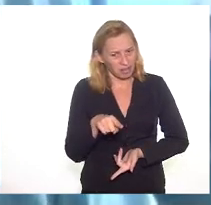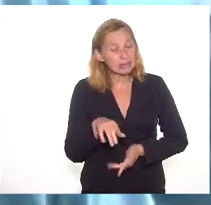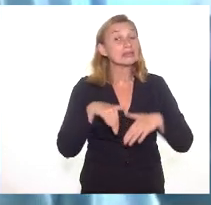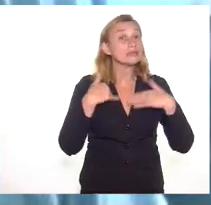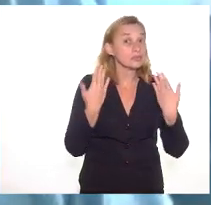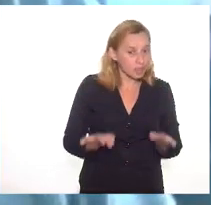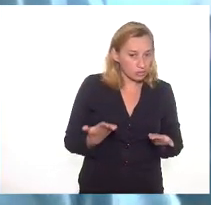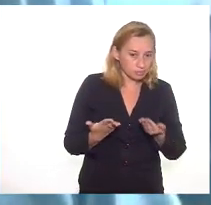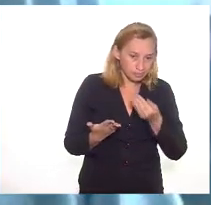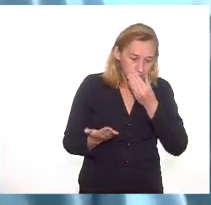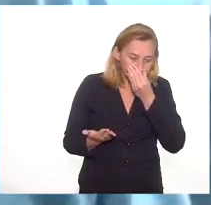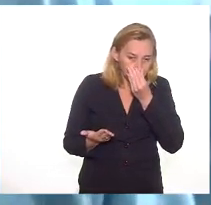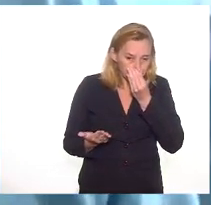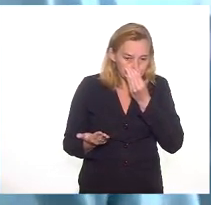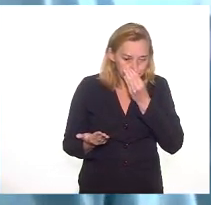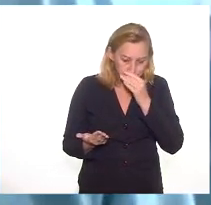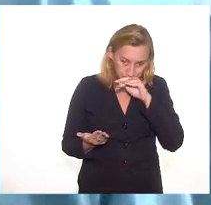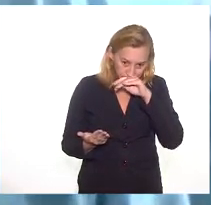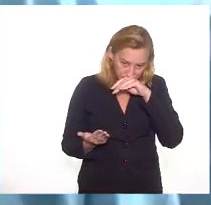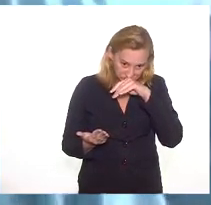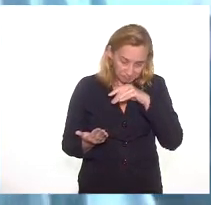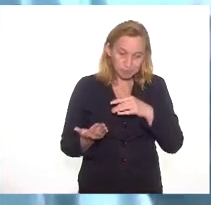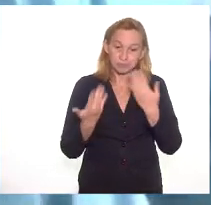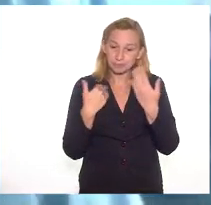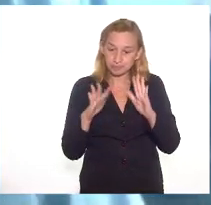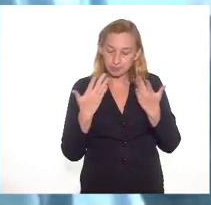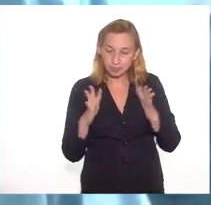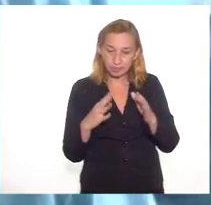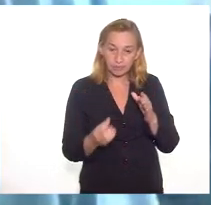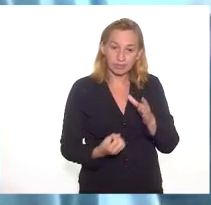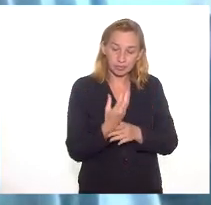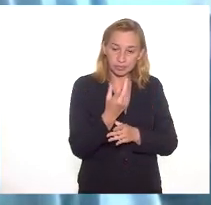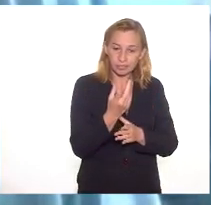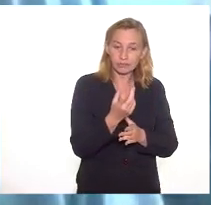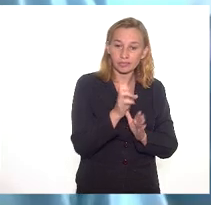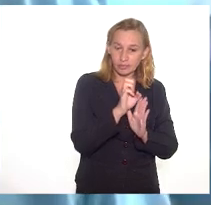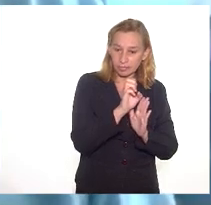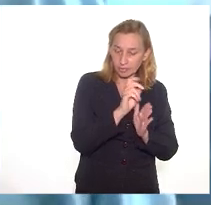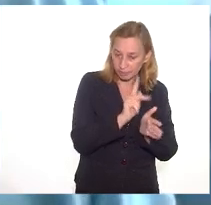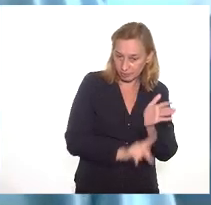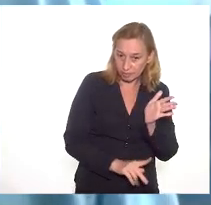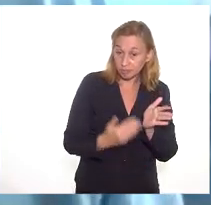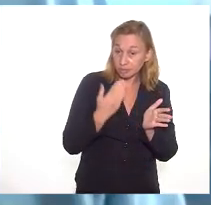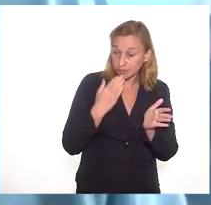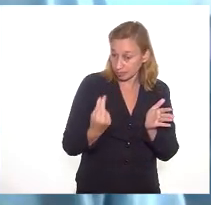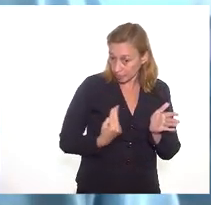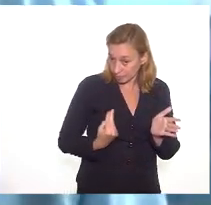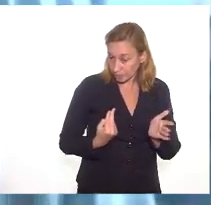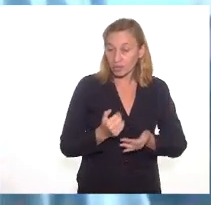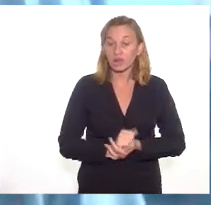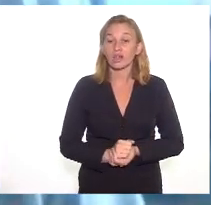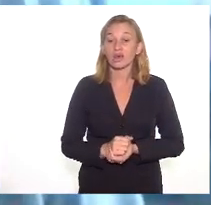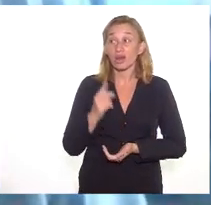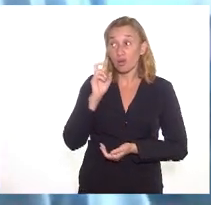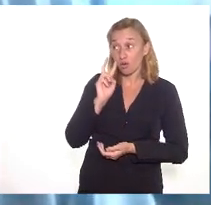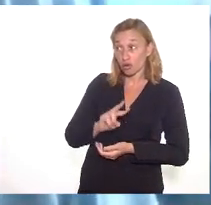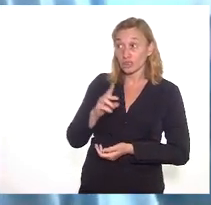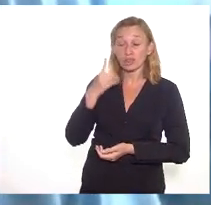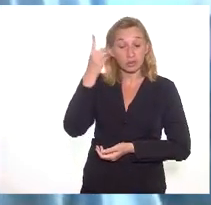Então, saudando os autores, também pedindo a coautoria, e lembrando, estou vendo aqui a deputada Marta